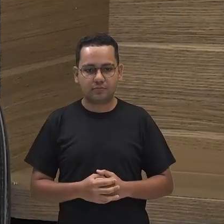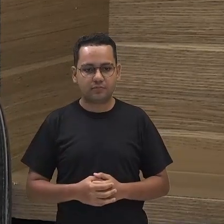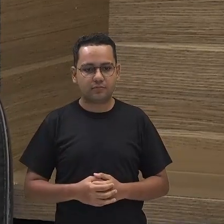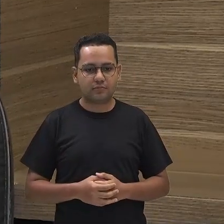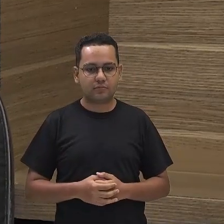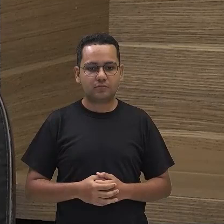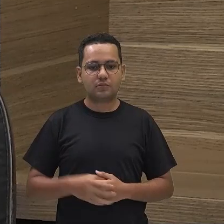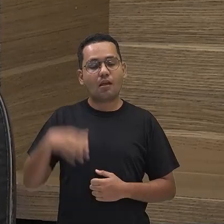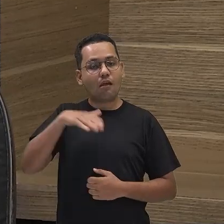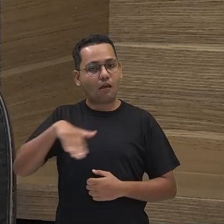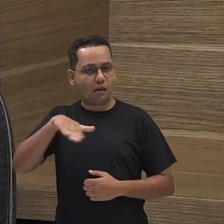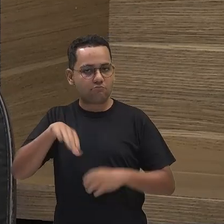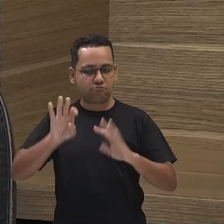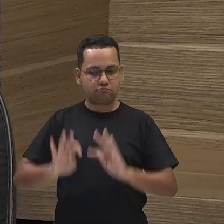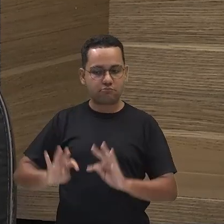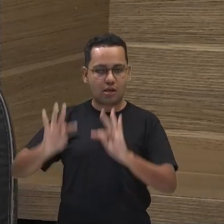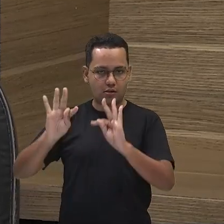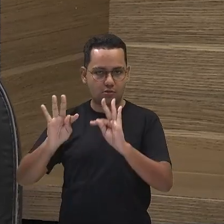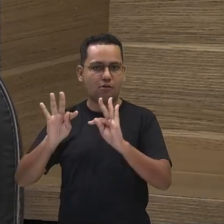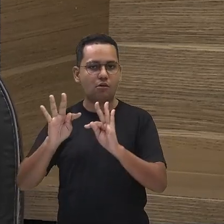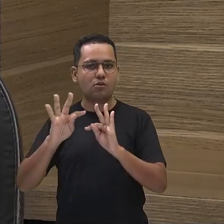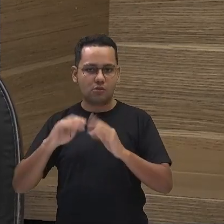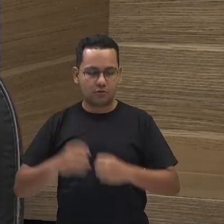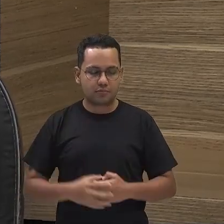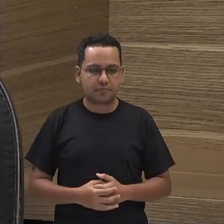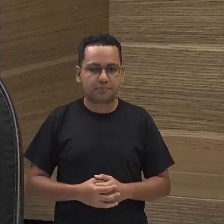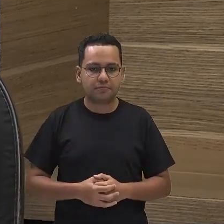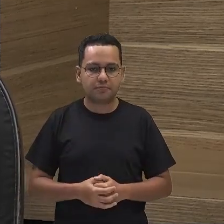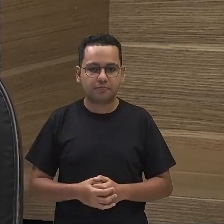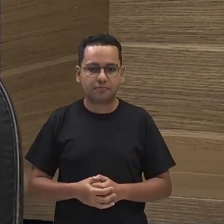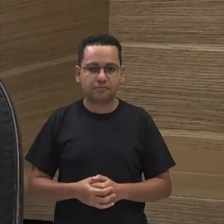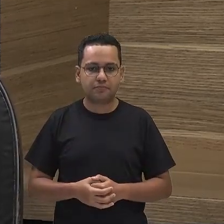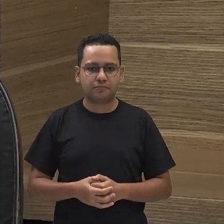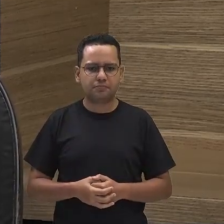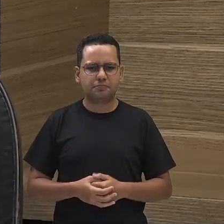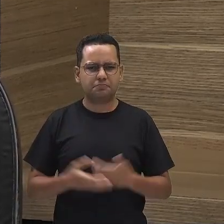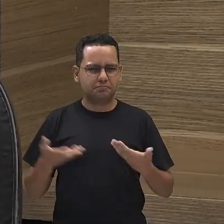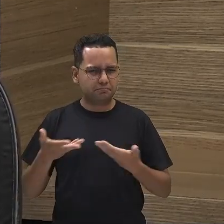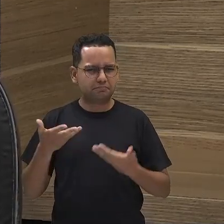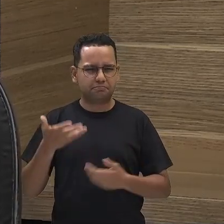online, que é a CAT. Eu vou iniciar aqui a apresentação